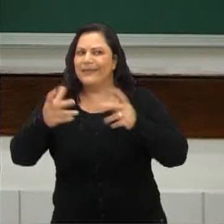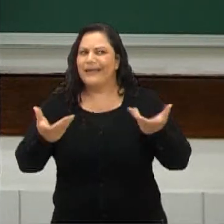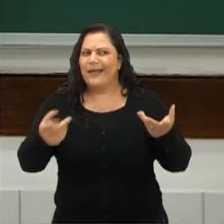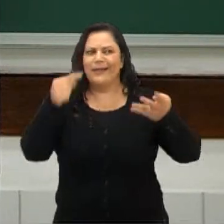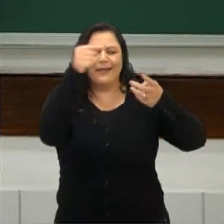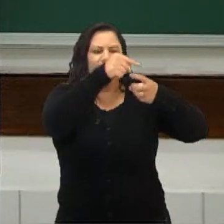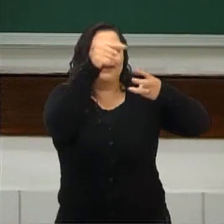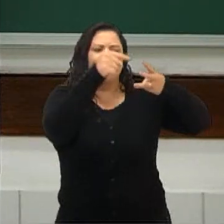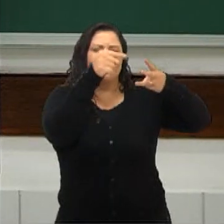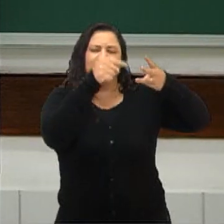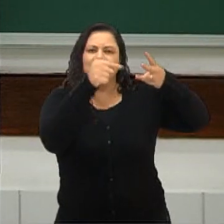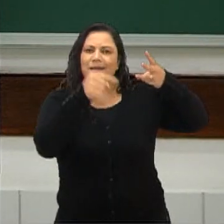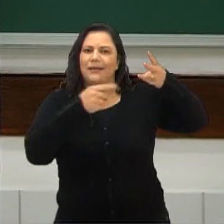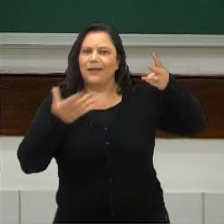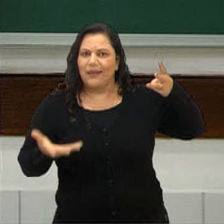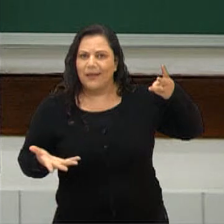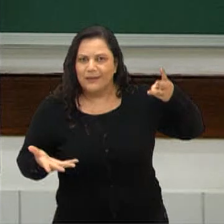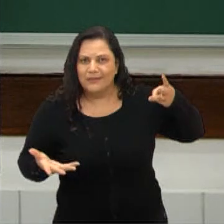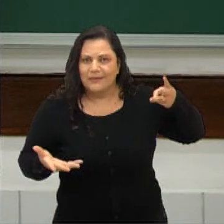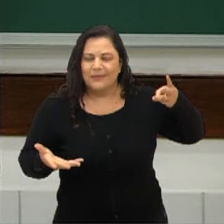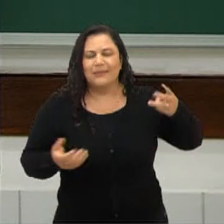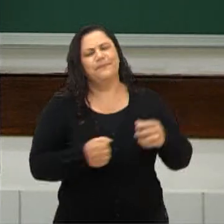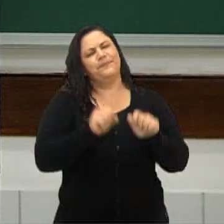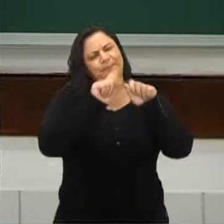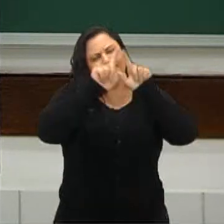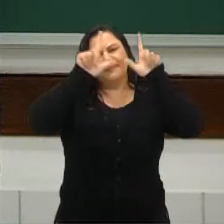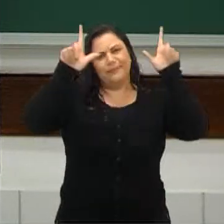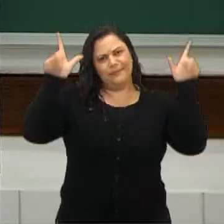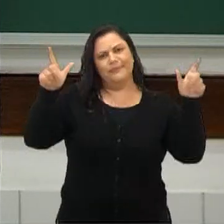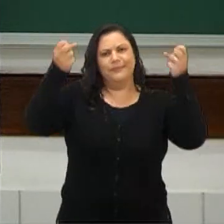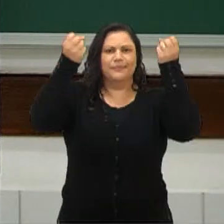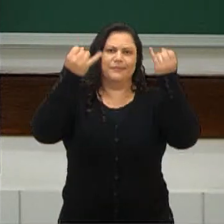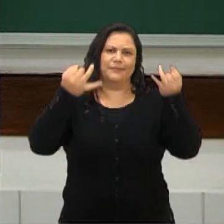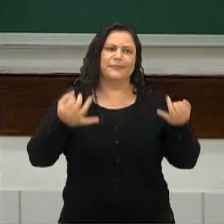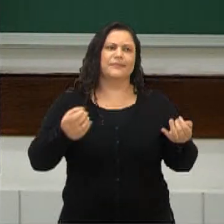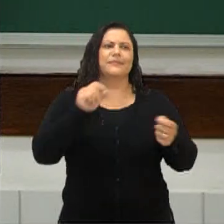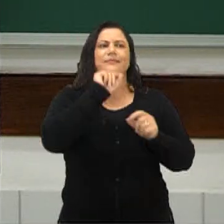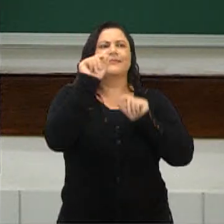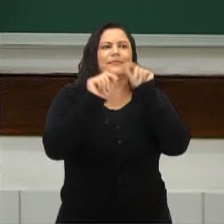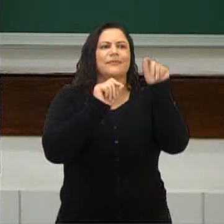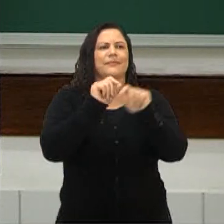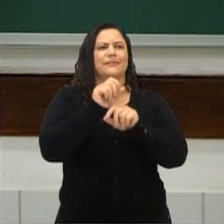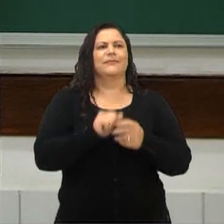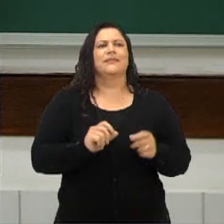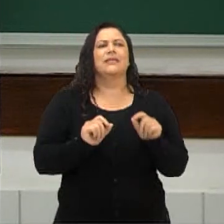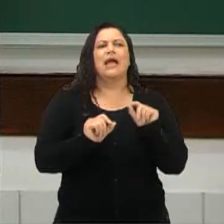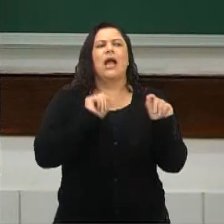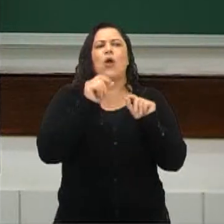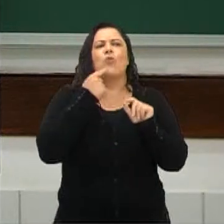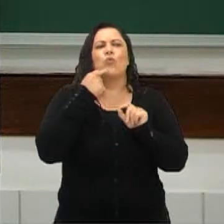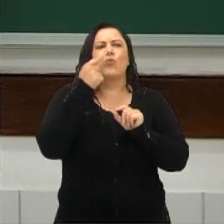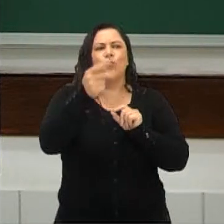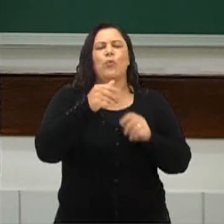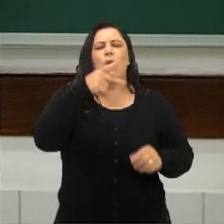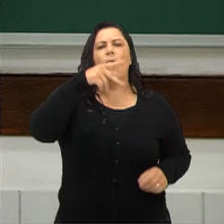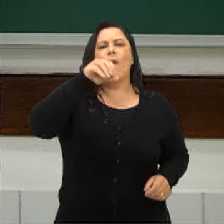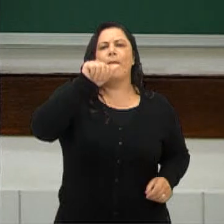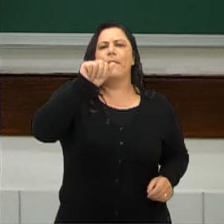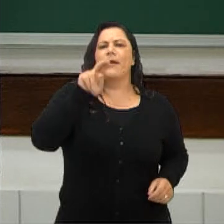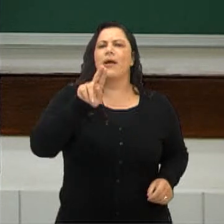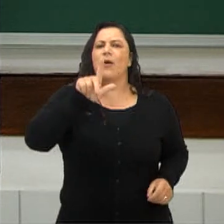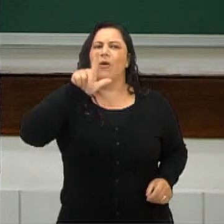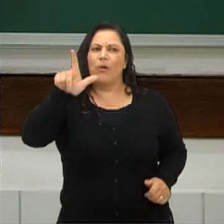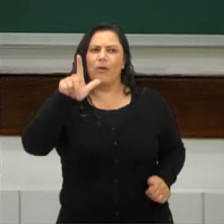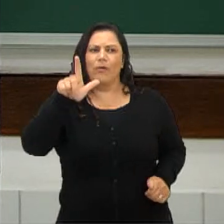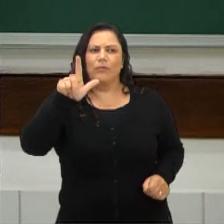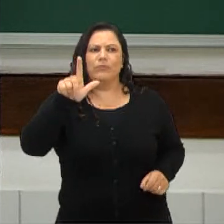era o Van Gogh ou o Paul Gauguin? Lógico que a gente está falando quem? Do Paul Gauguin, daquele cara que começou a simplificar